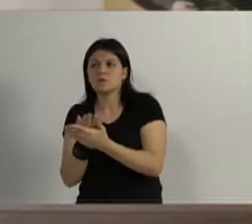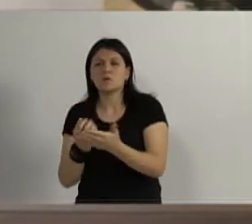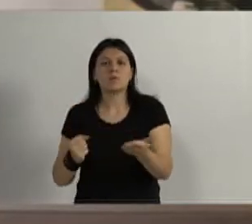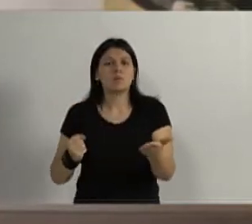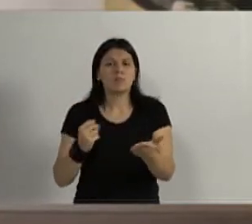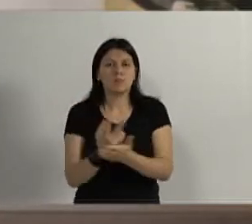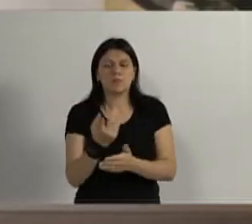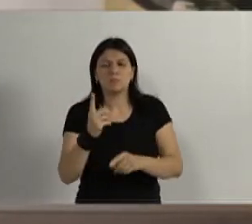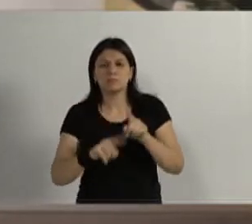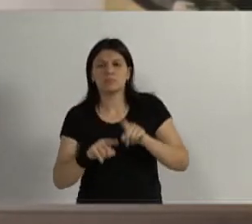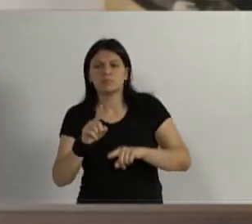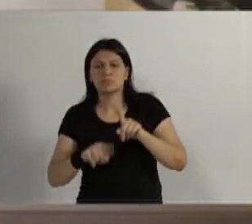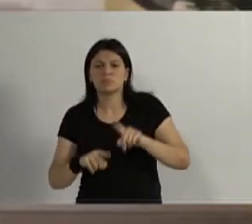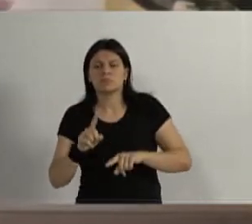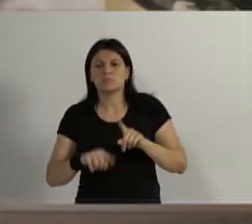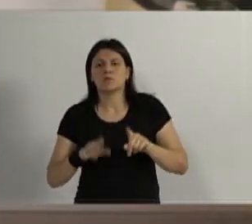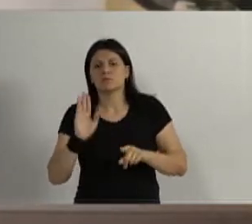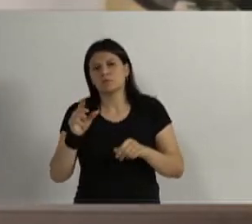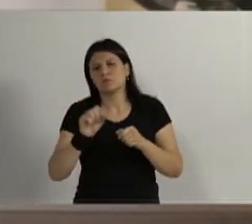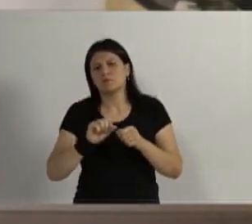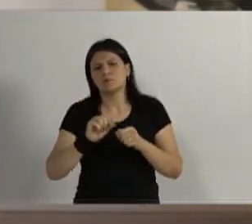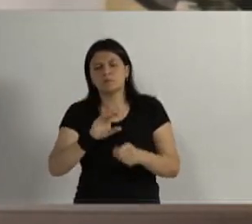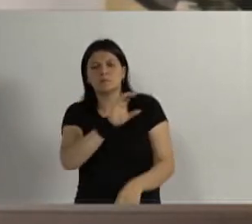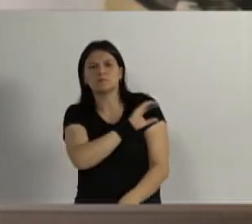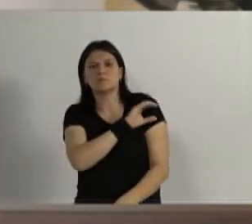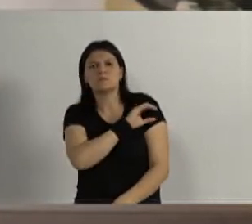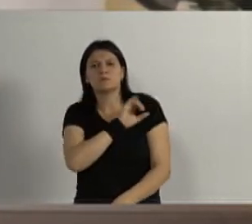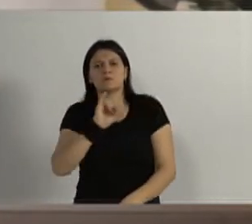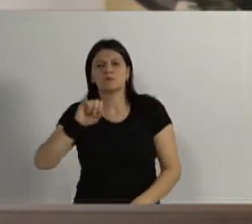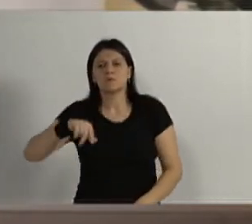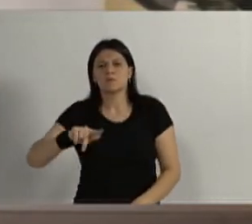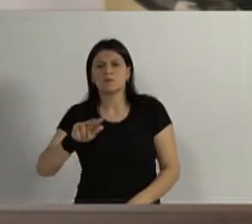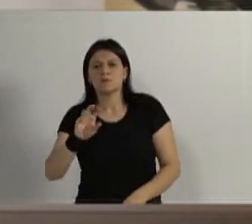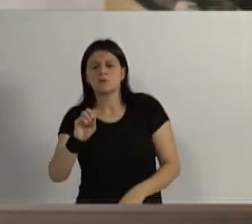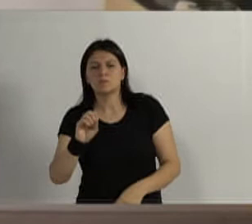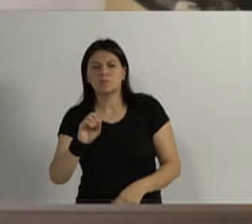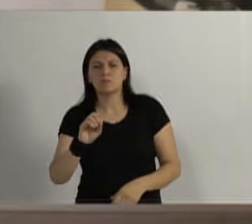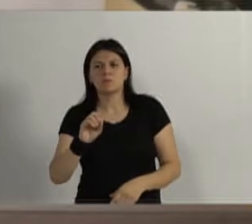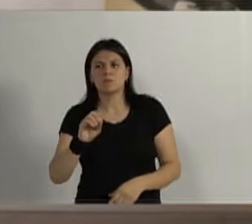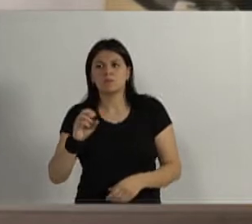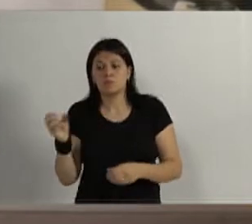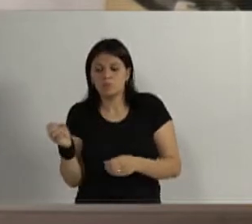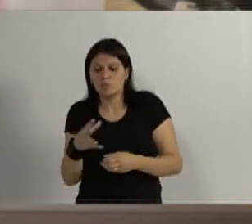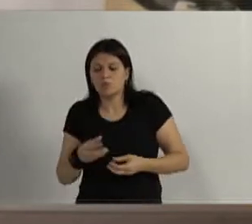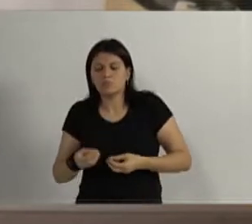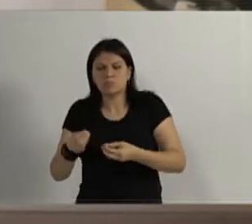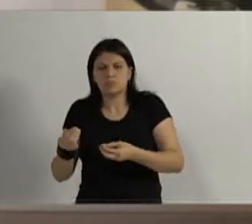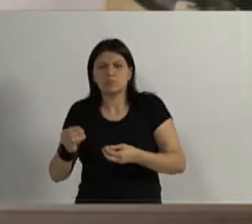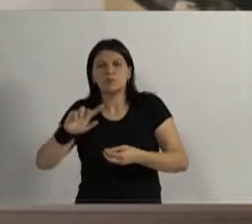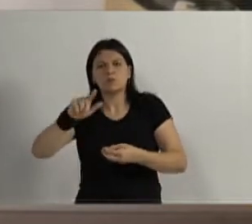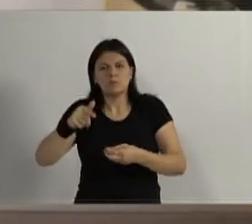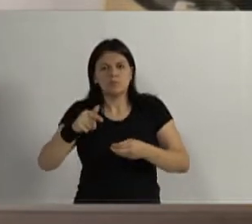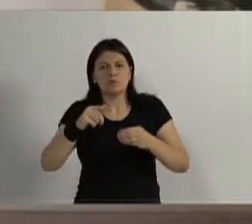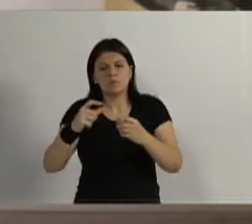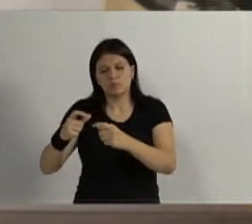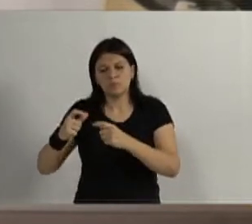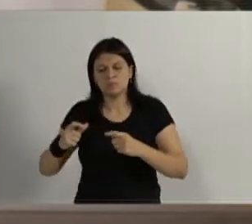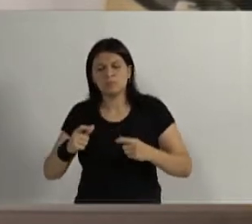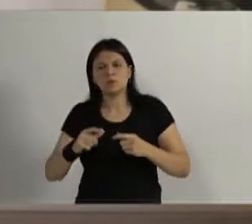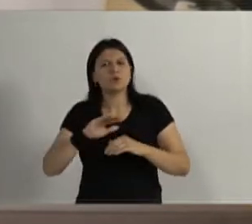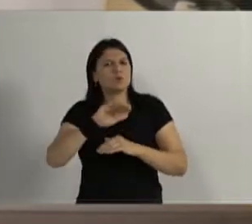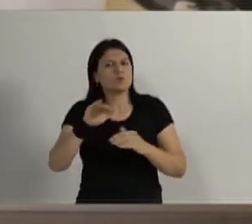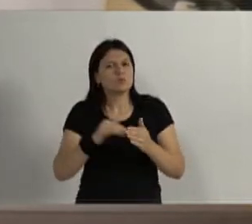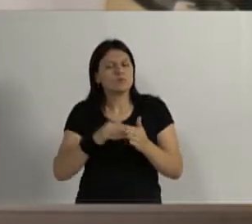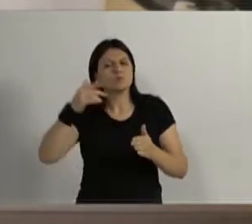equipamento colocando como nós fizemos no cínico Hering que nós colocamos equipamento novo e outras unidades tudo aquilo que a gente